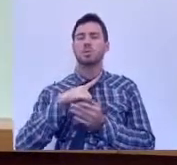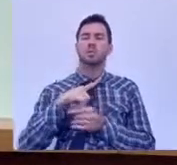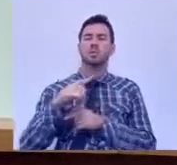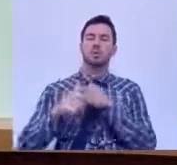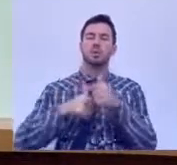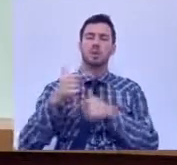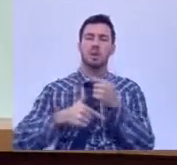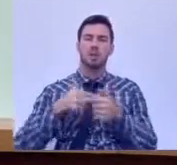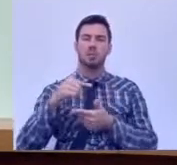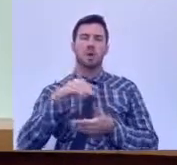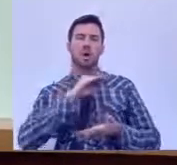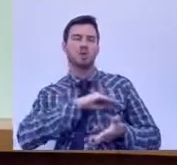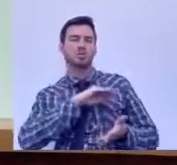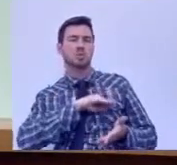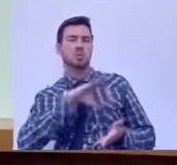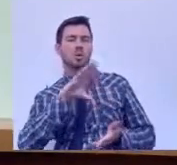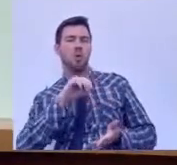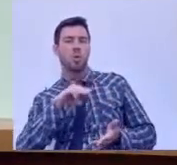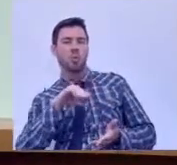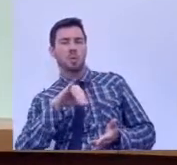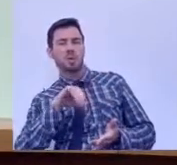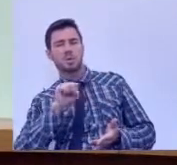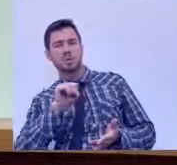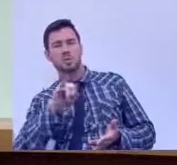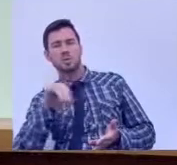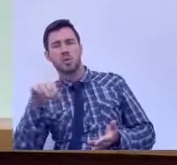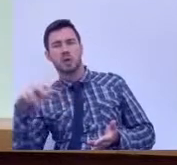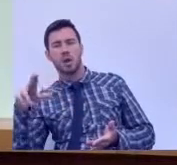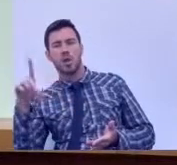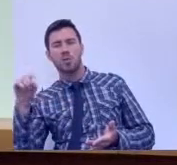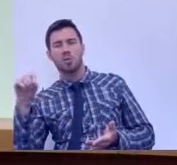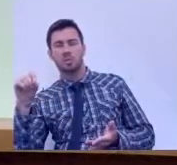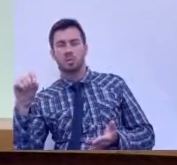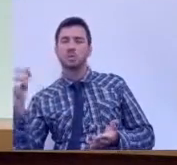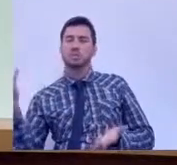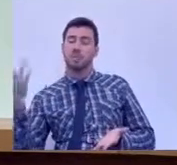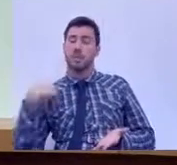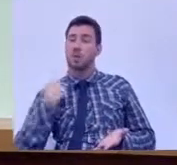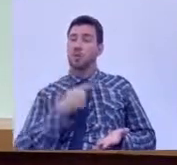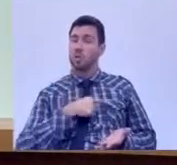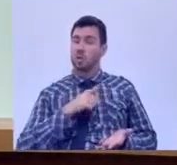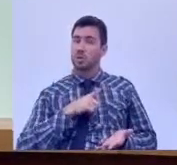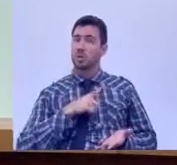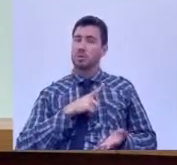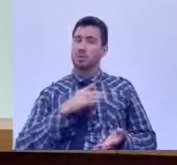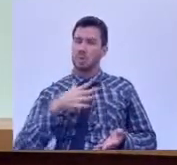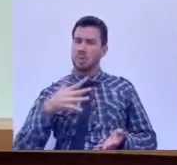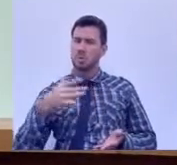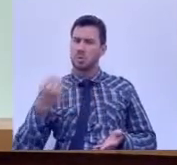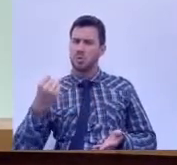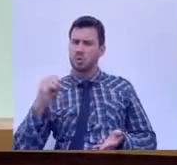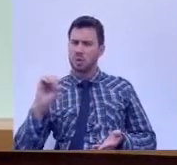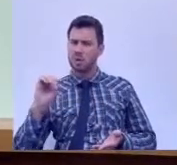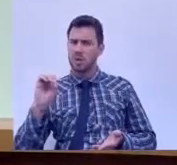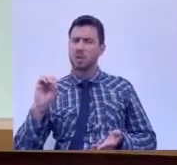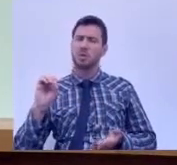É verdade. Então, senhores, nós temos em torno de 80